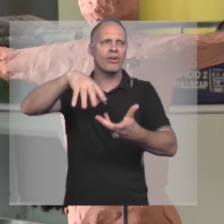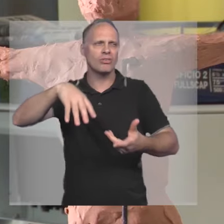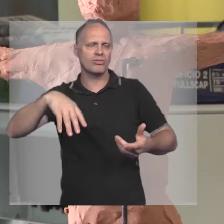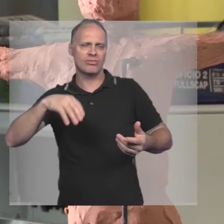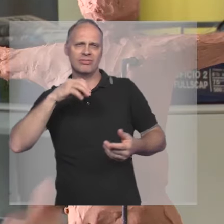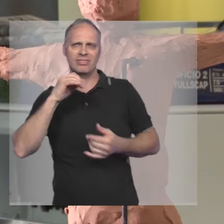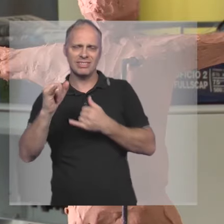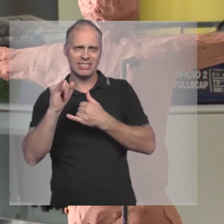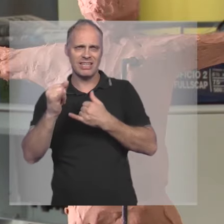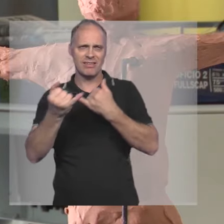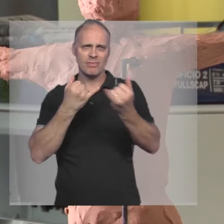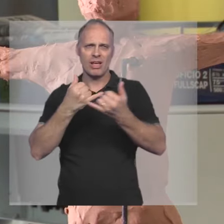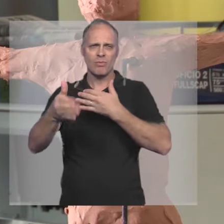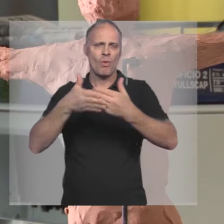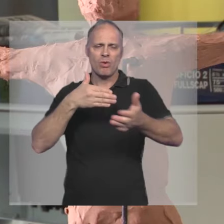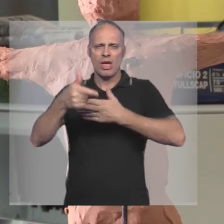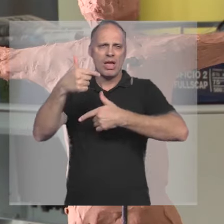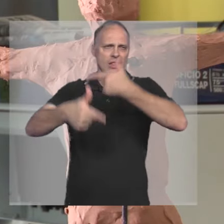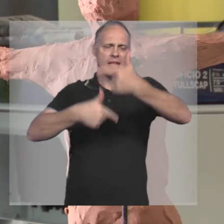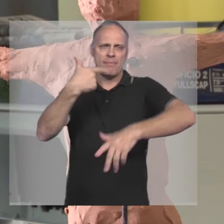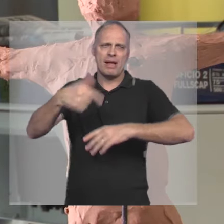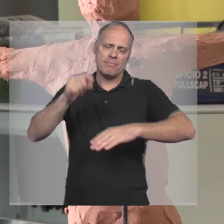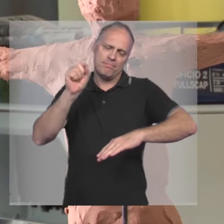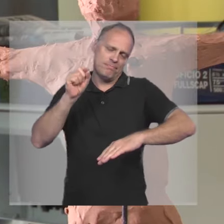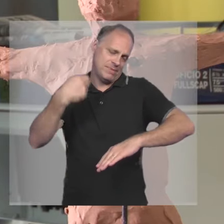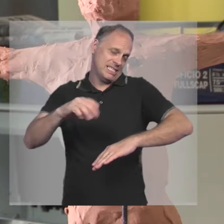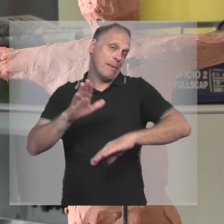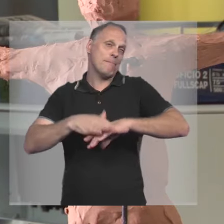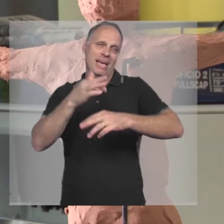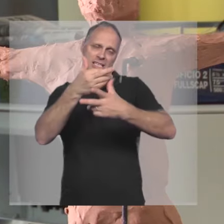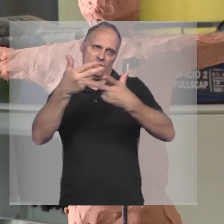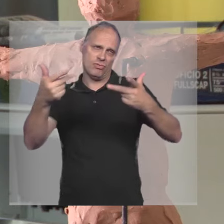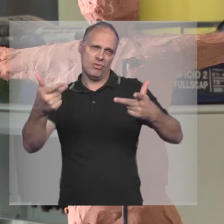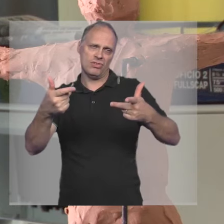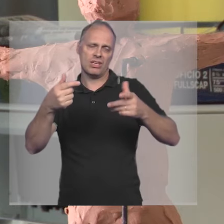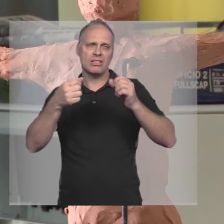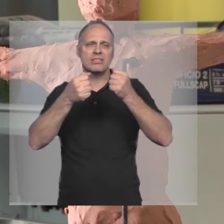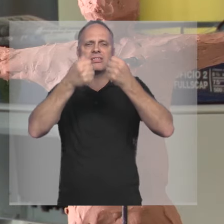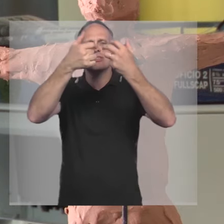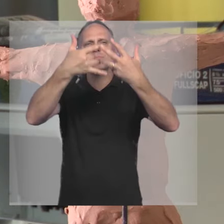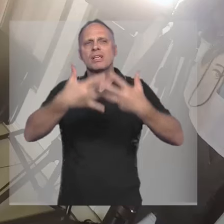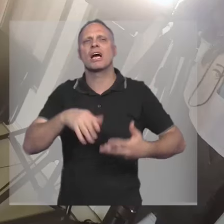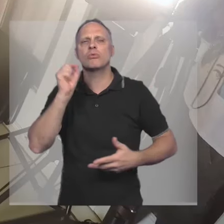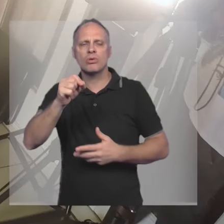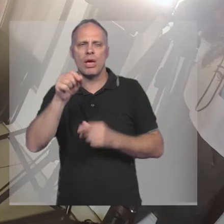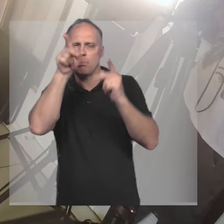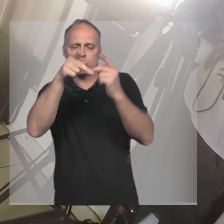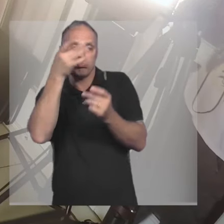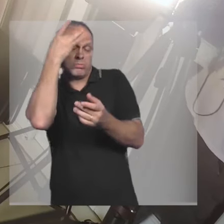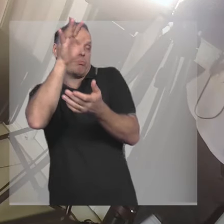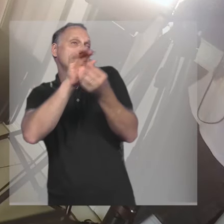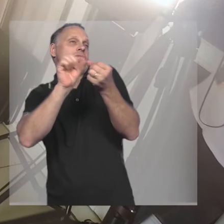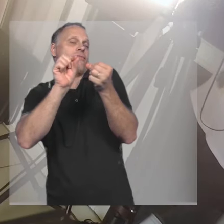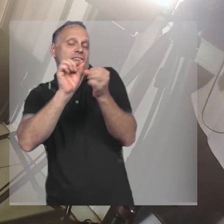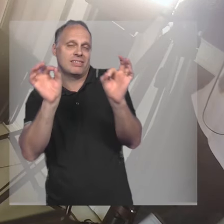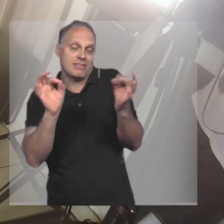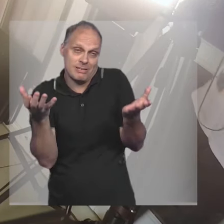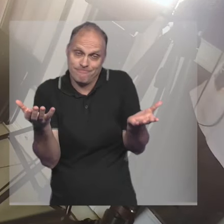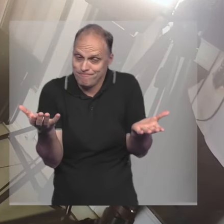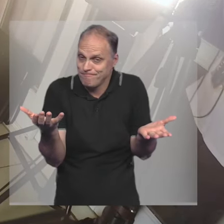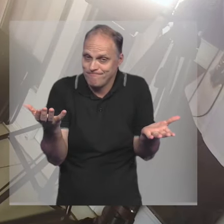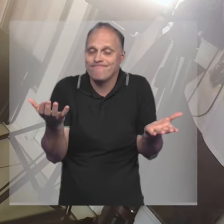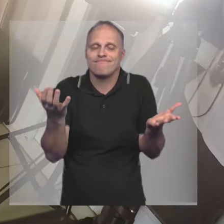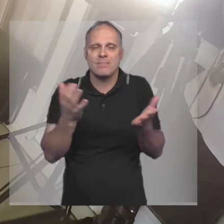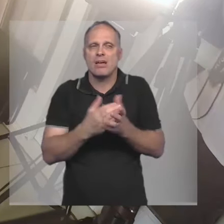se qualquer trabalho meu precisar mais do que 2 linhas para explicar ele, é porque ele não foi bem resolvido, a minha parte não foi bem